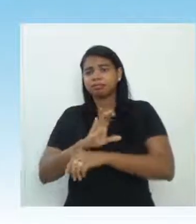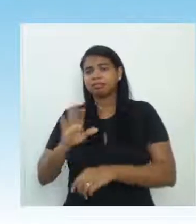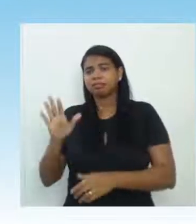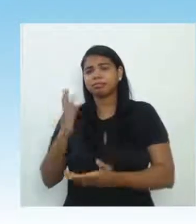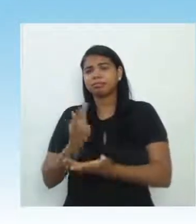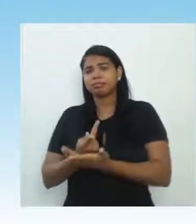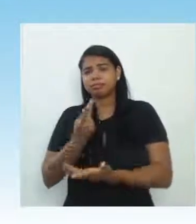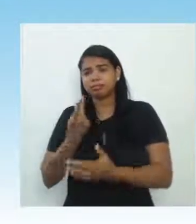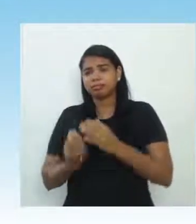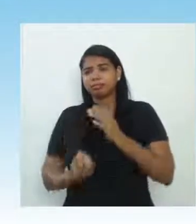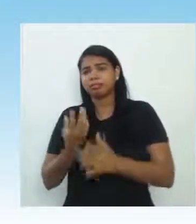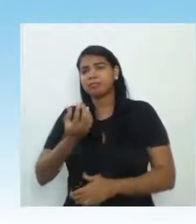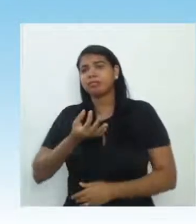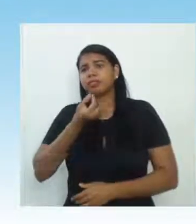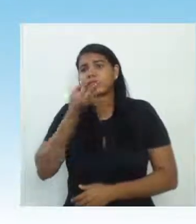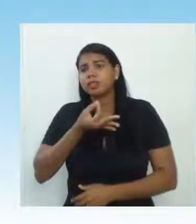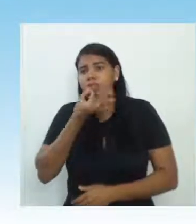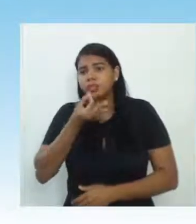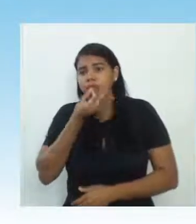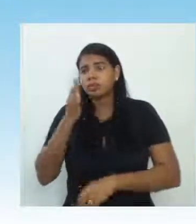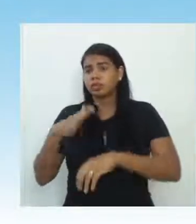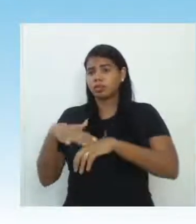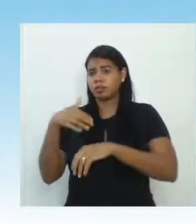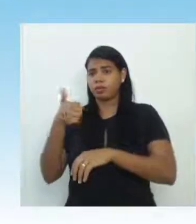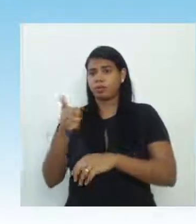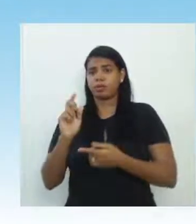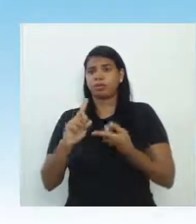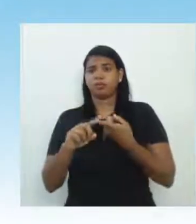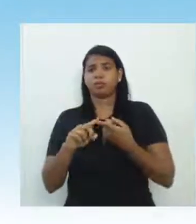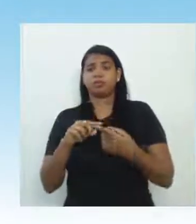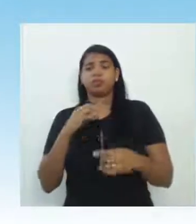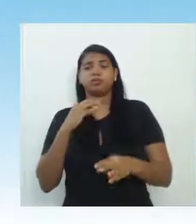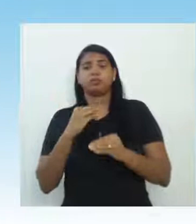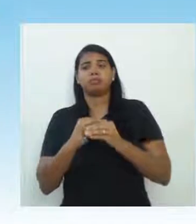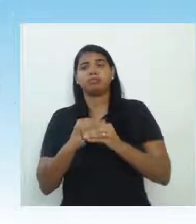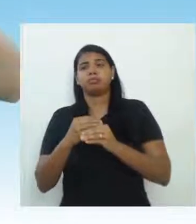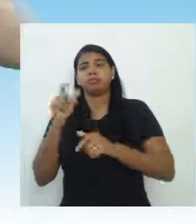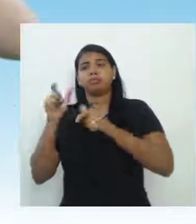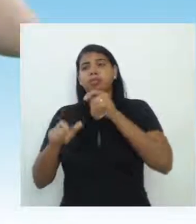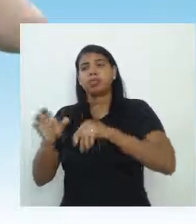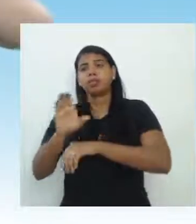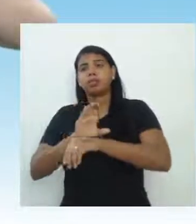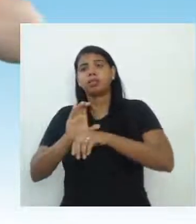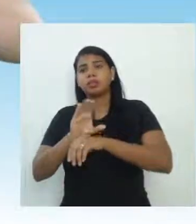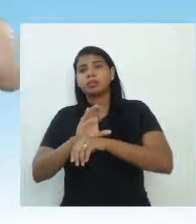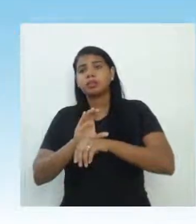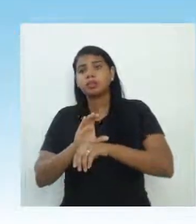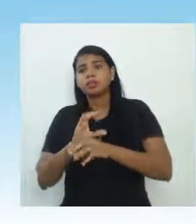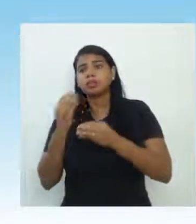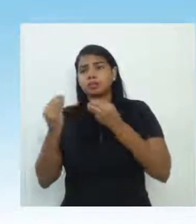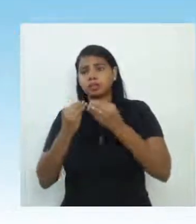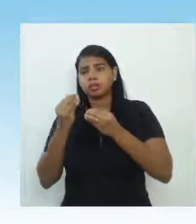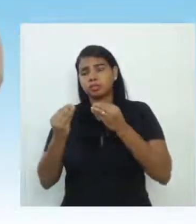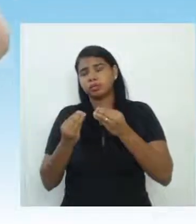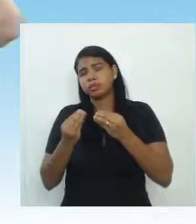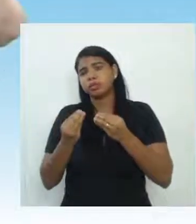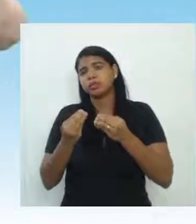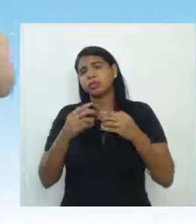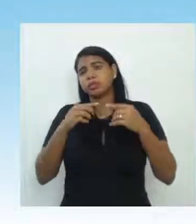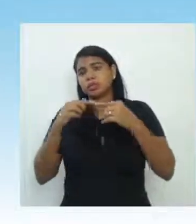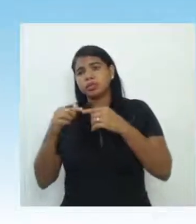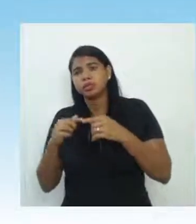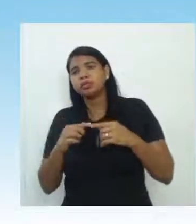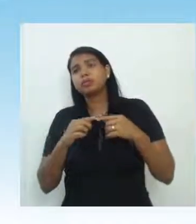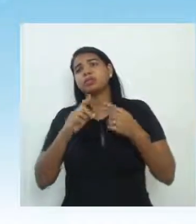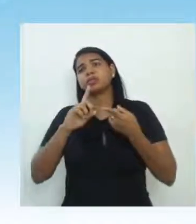até sugerir melhorias. A gente tem as emendas constitucionais, né, como o nome já diz, é como se fossem as gambiarras, mas são